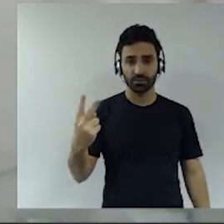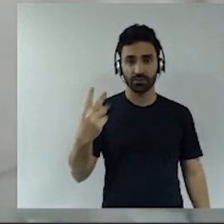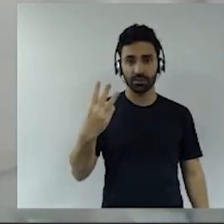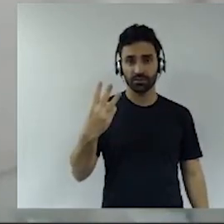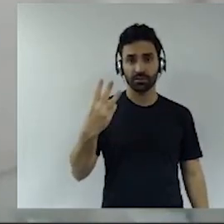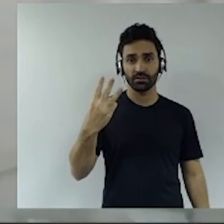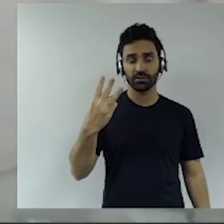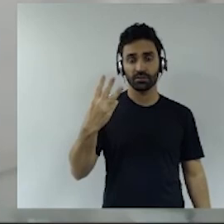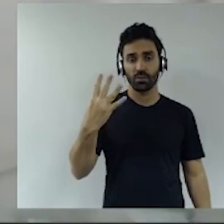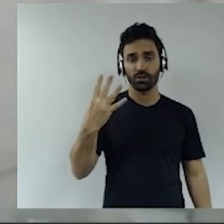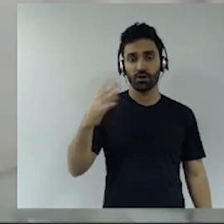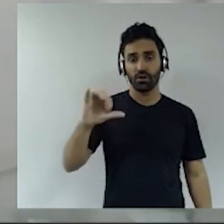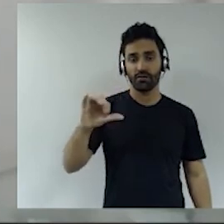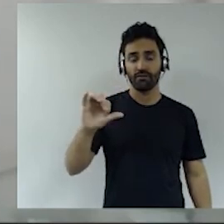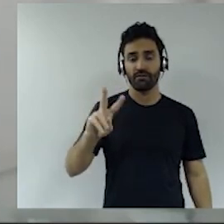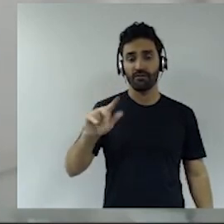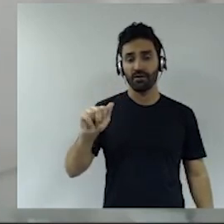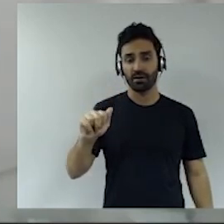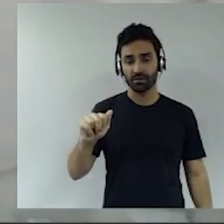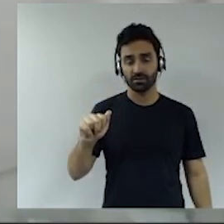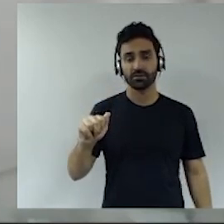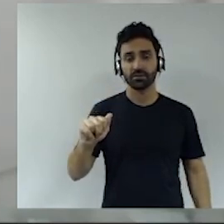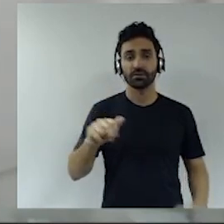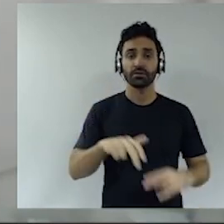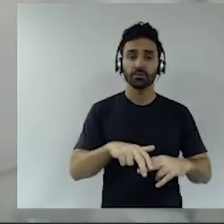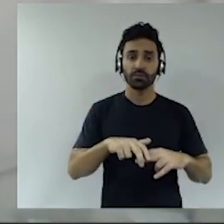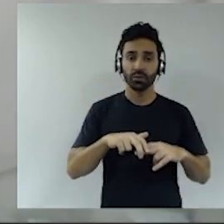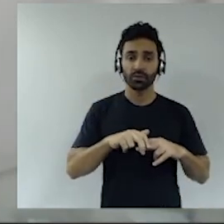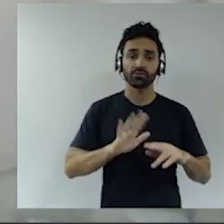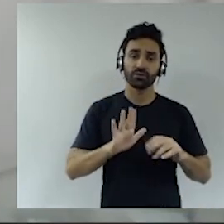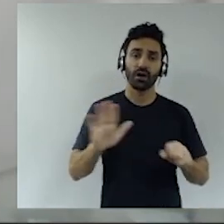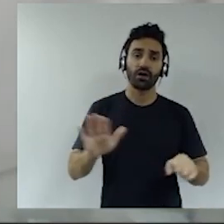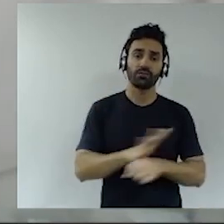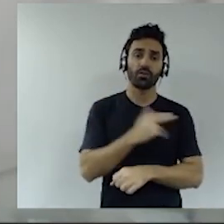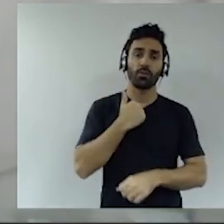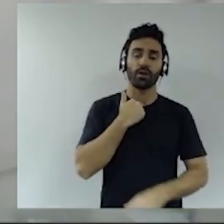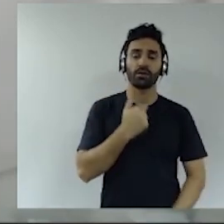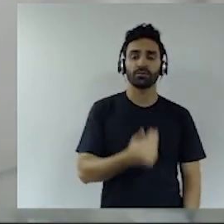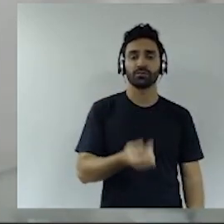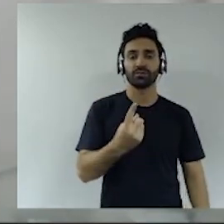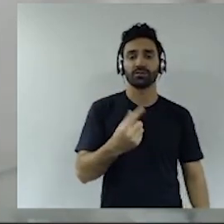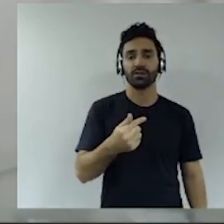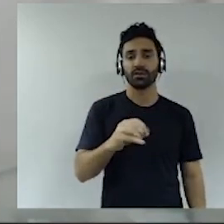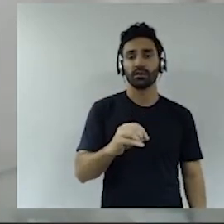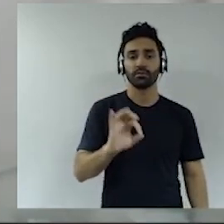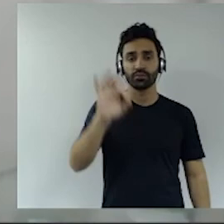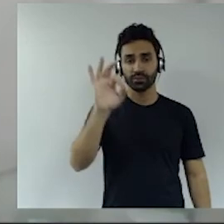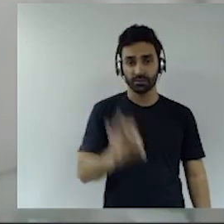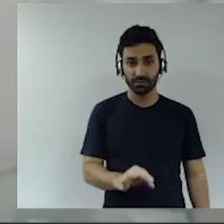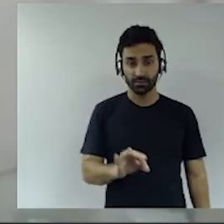442.349 vagas, uma taxa de ocupação de 170%. Que já chegou a ser